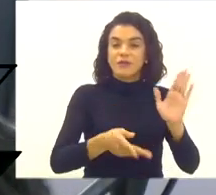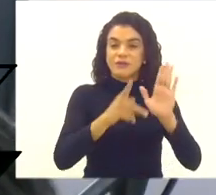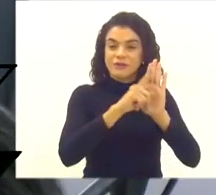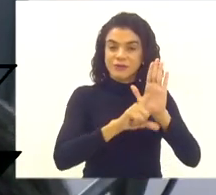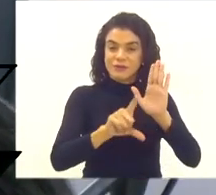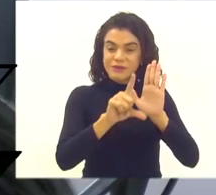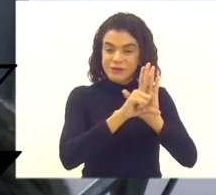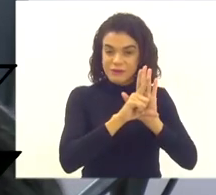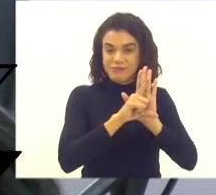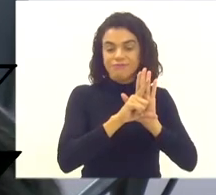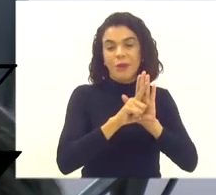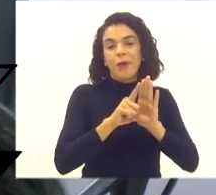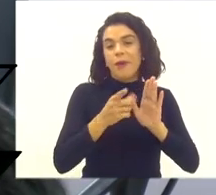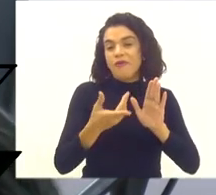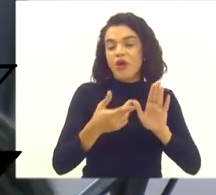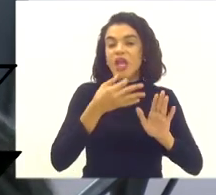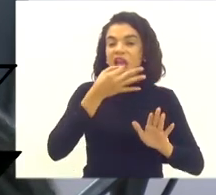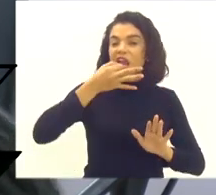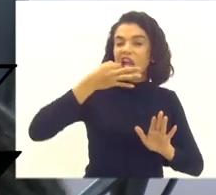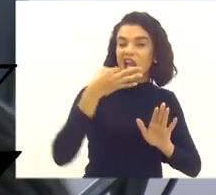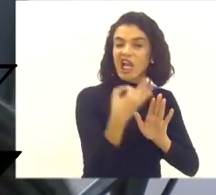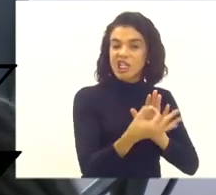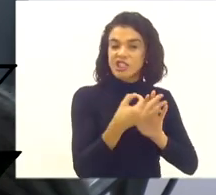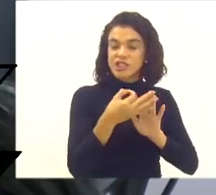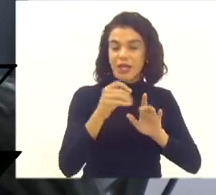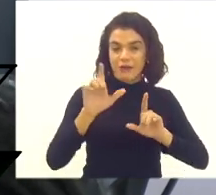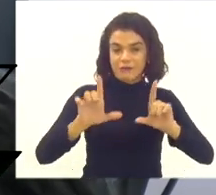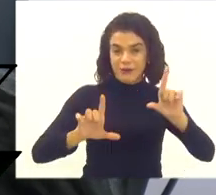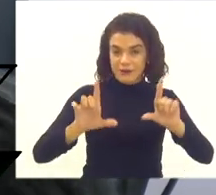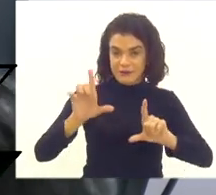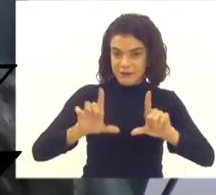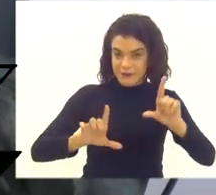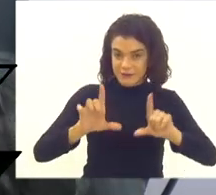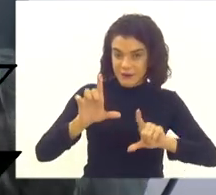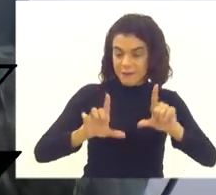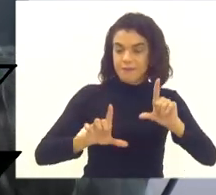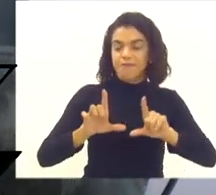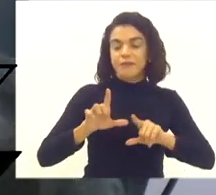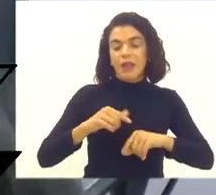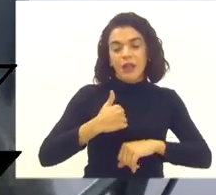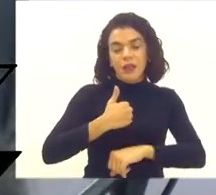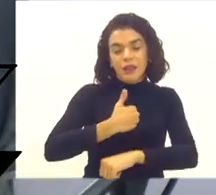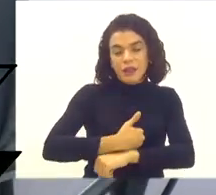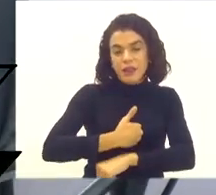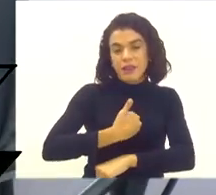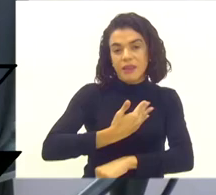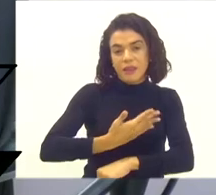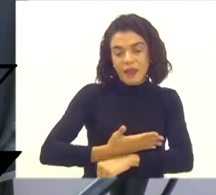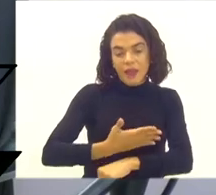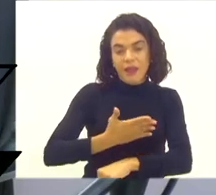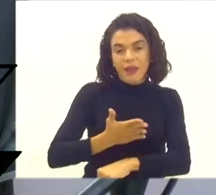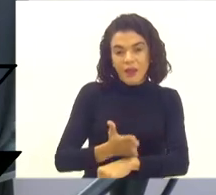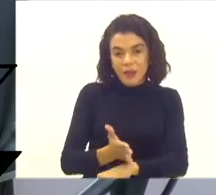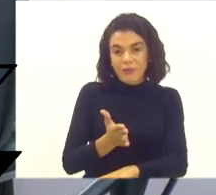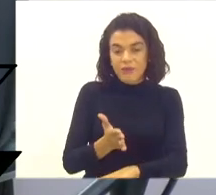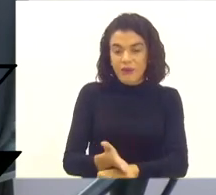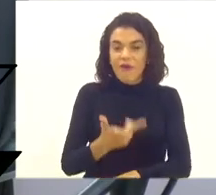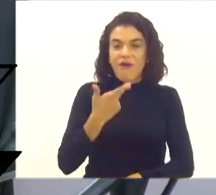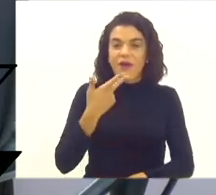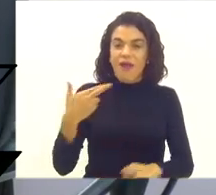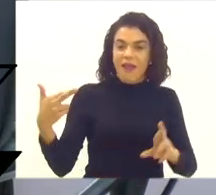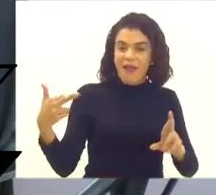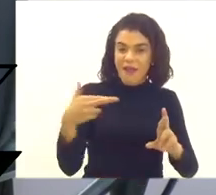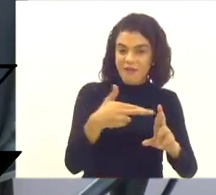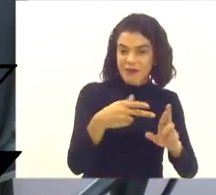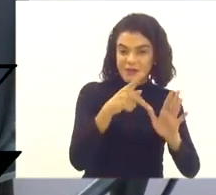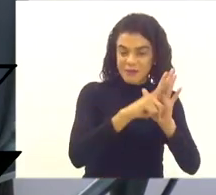lei que por algum motivo foi criticado na mídia e o tempo todo ao se referirem a crítica